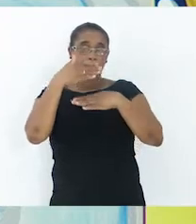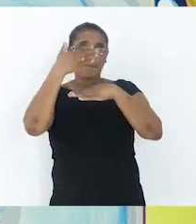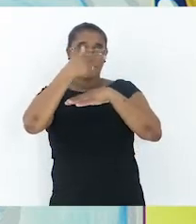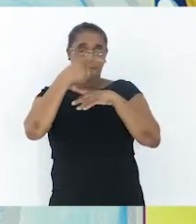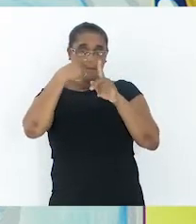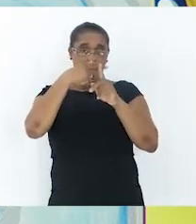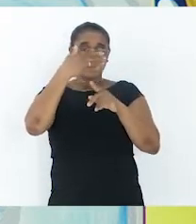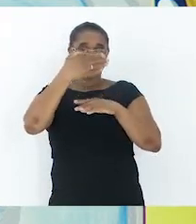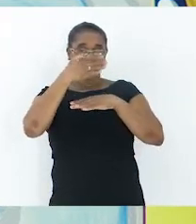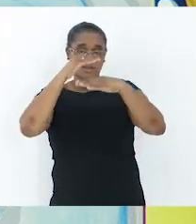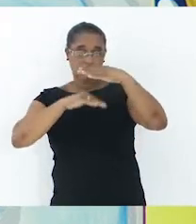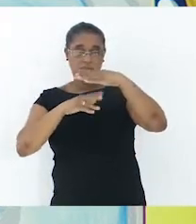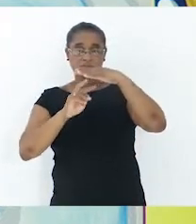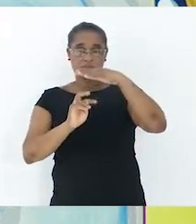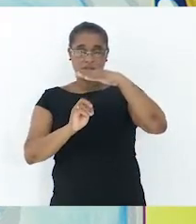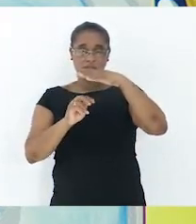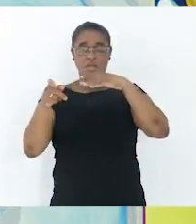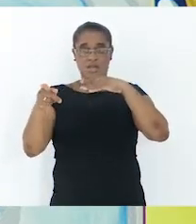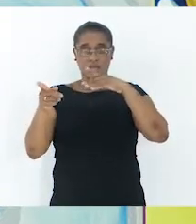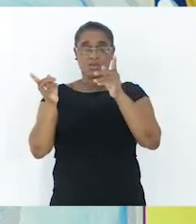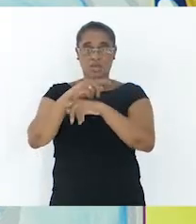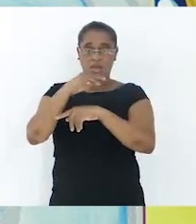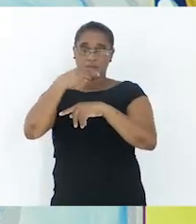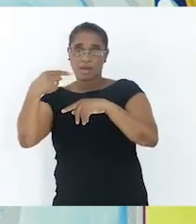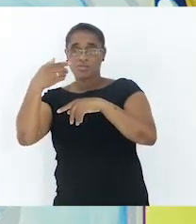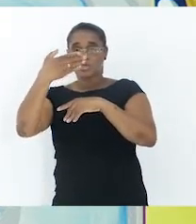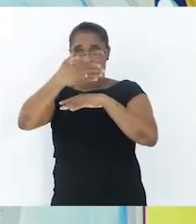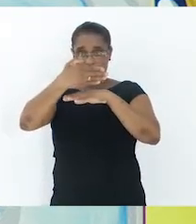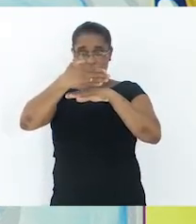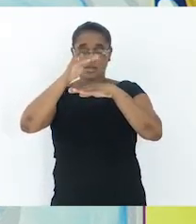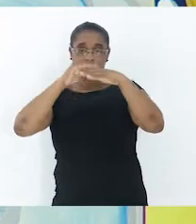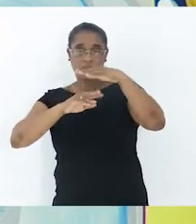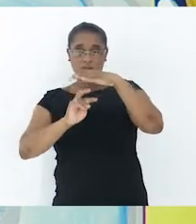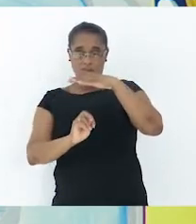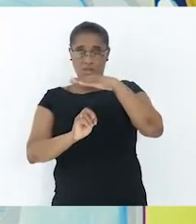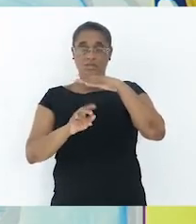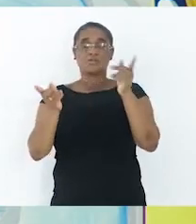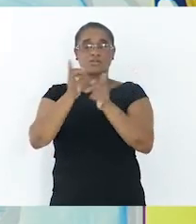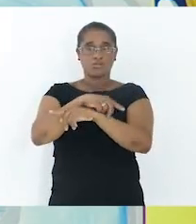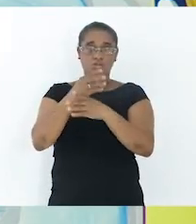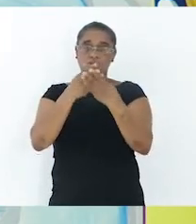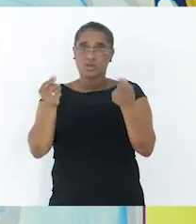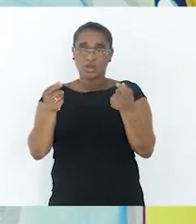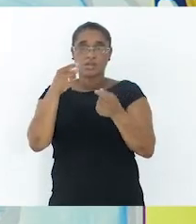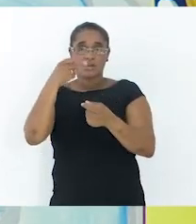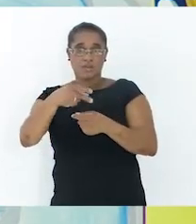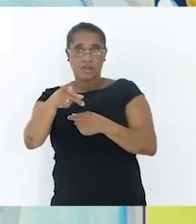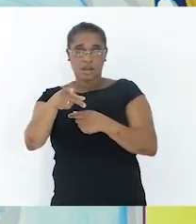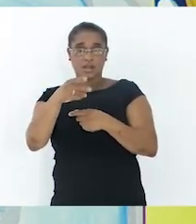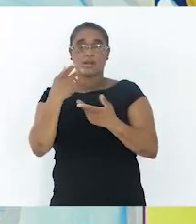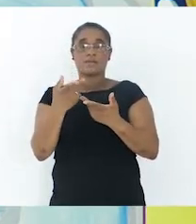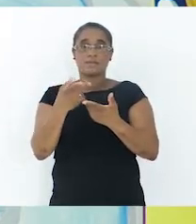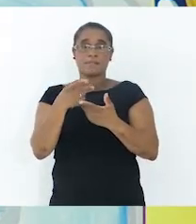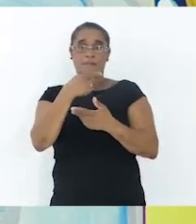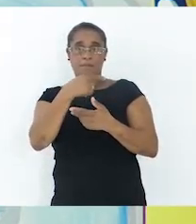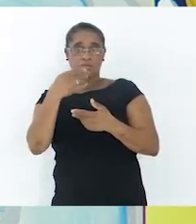menos 7 sobre 3. Automaticamente altera o resultado, tá certo? Então fica menos 2, menos